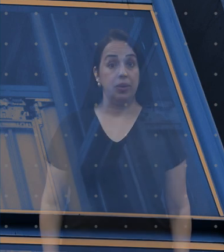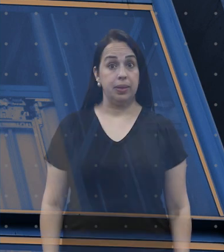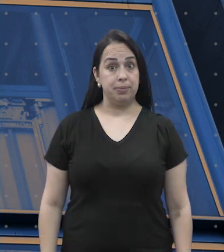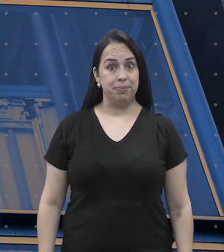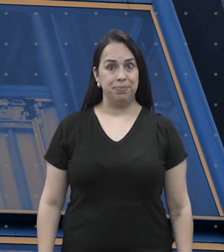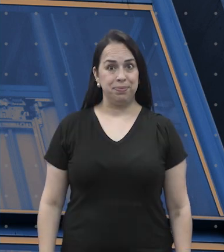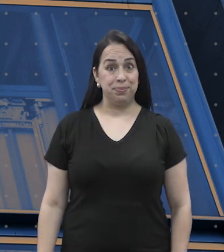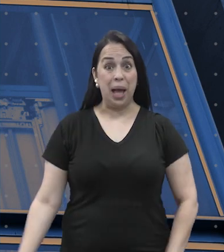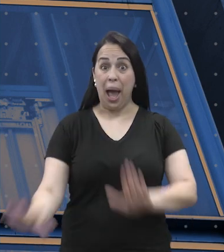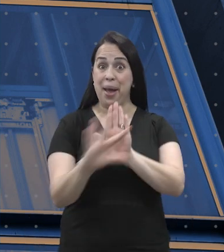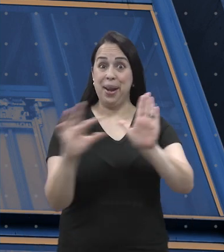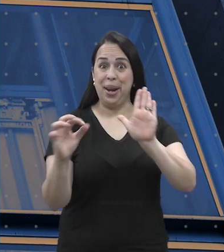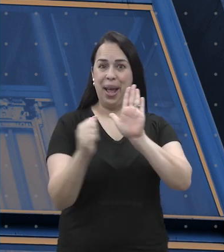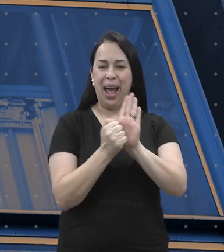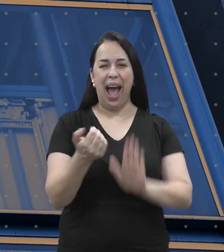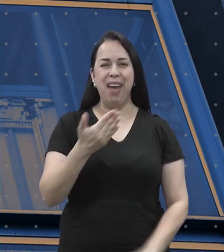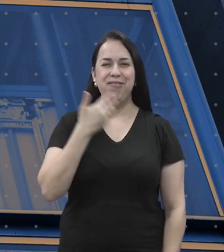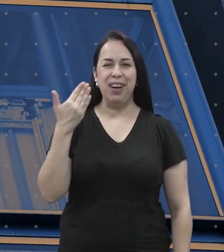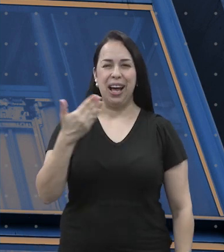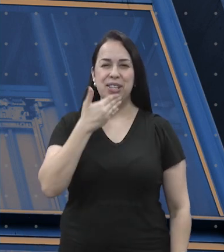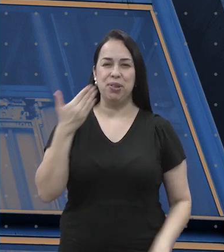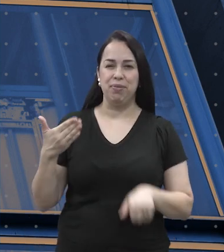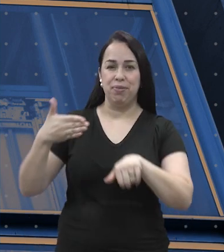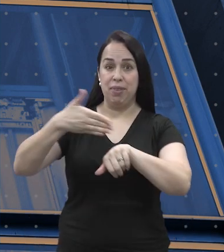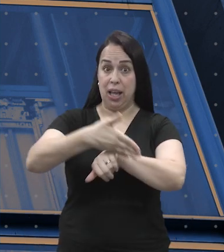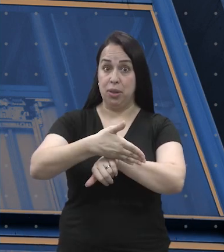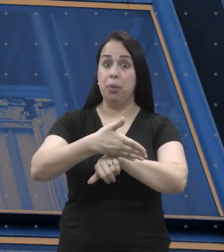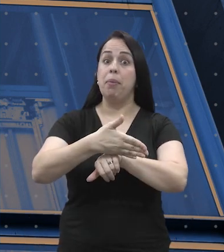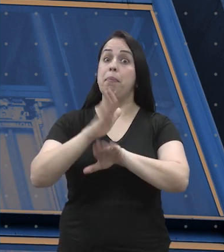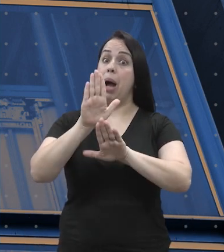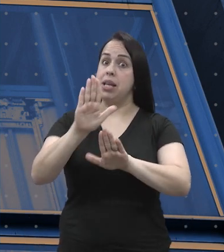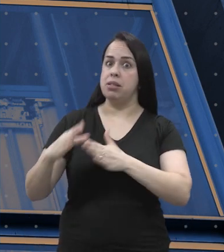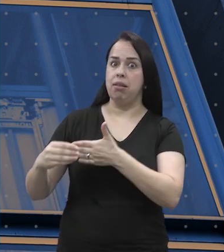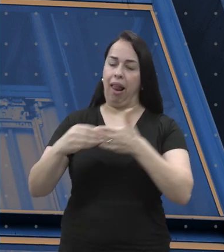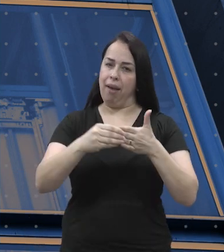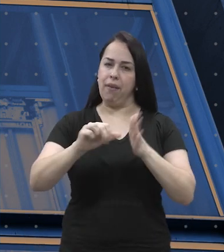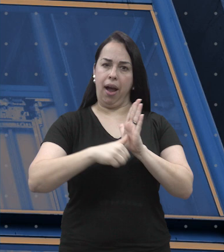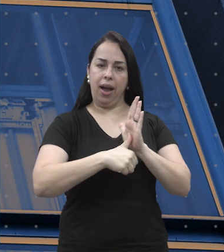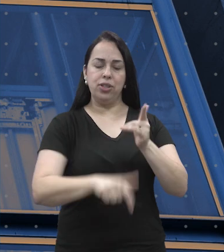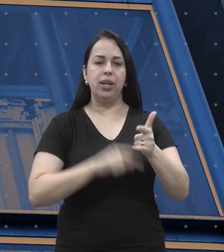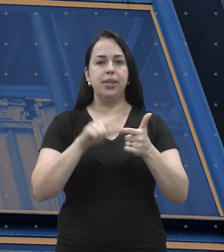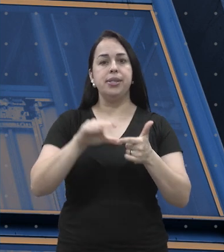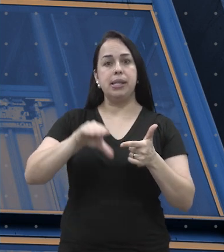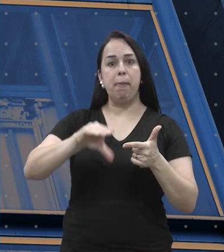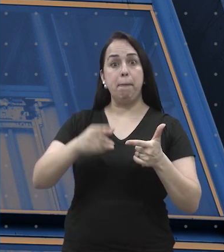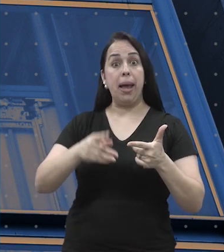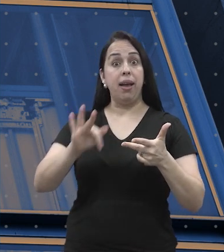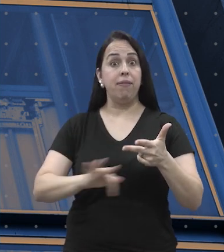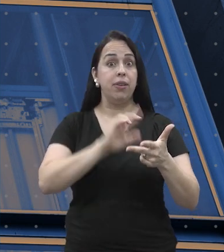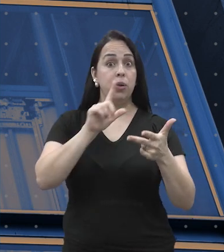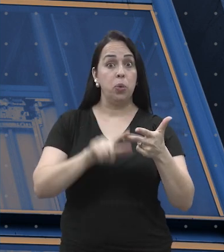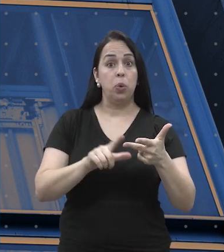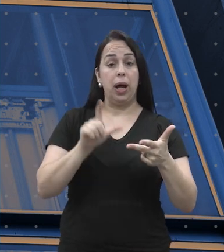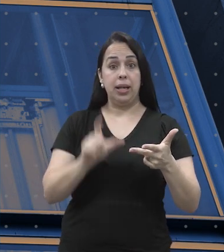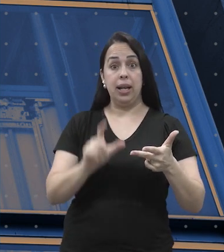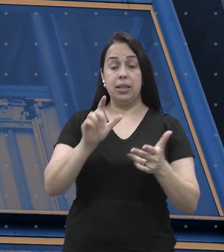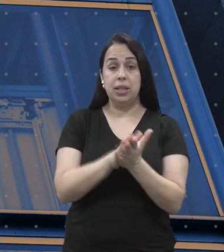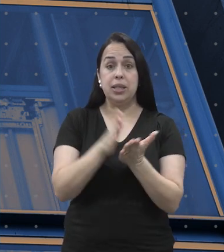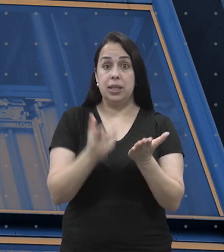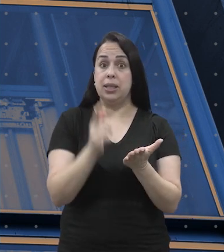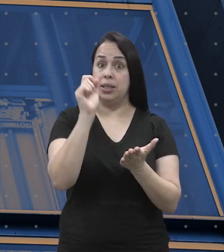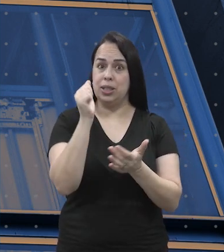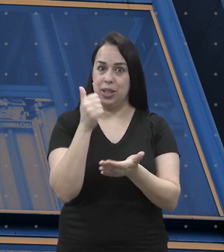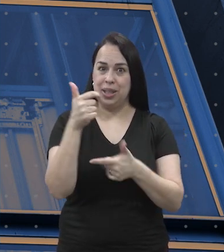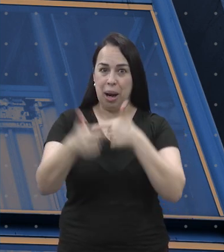telemarketing. Para se candidatar é fácil, é só comparecer ao PAT, levando o RG, CPF, carteira de trabalho e o cartão cidadão.